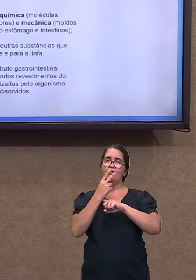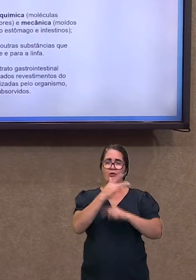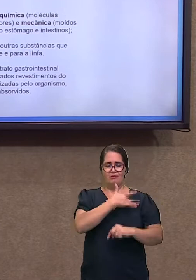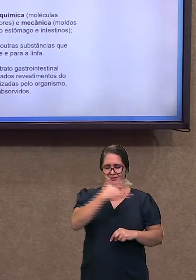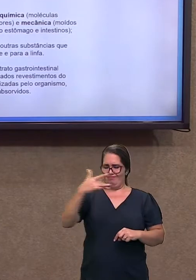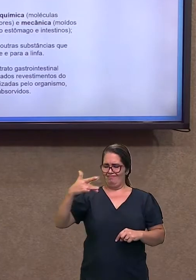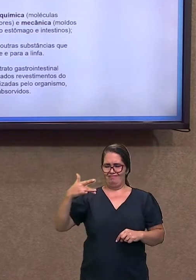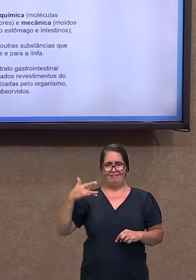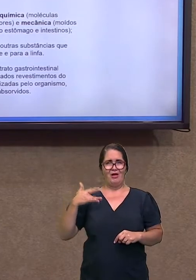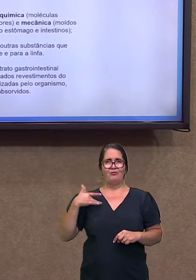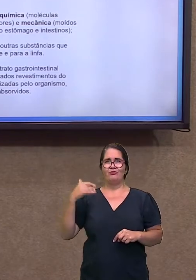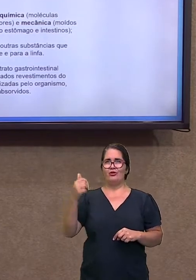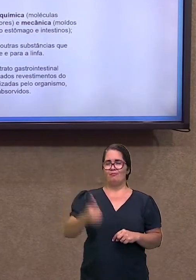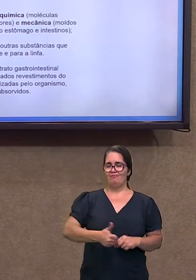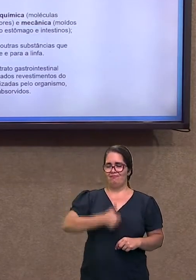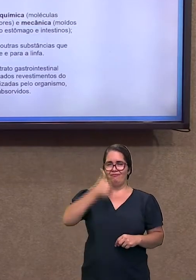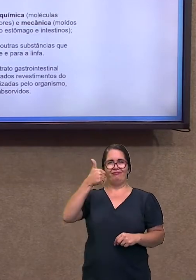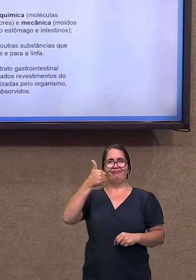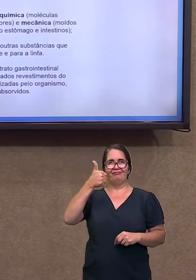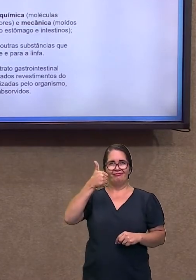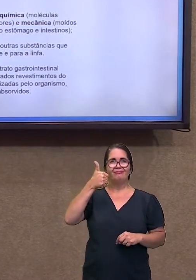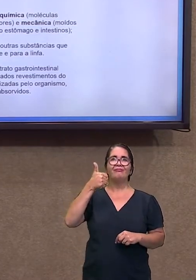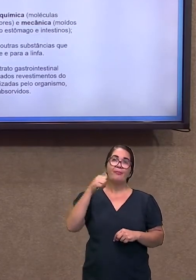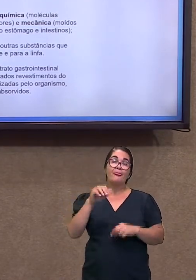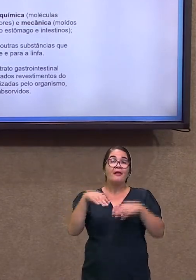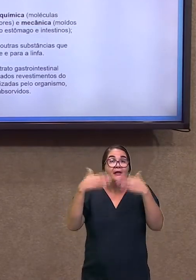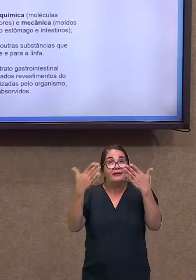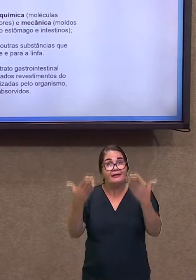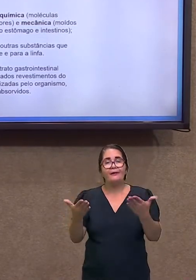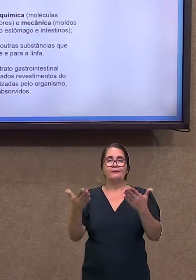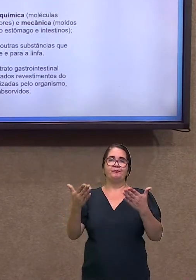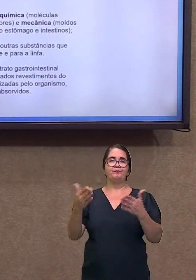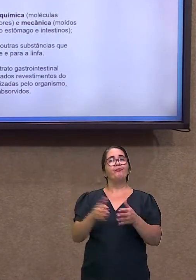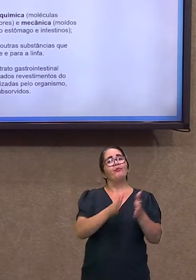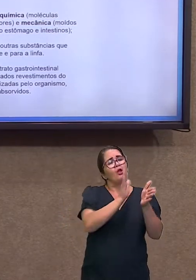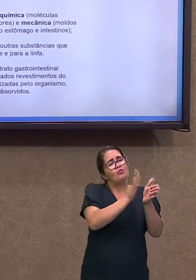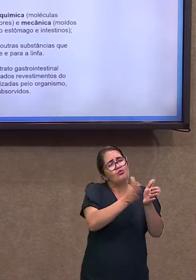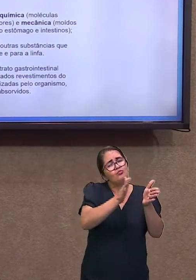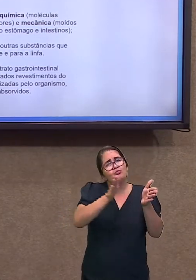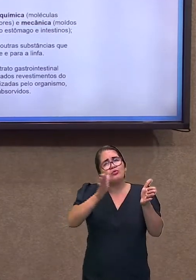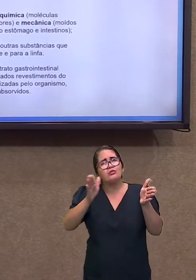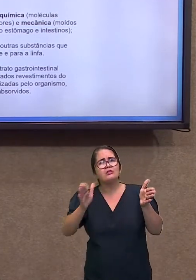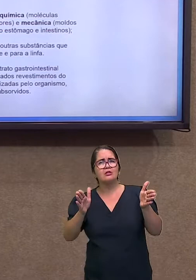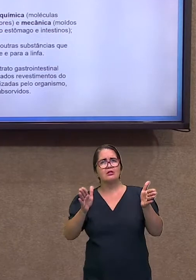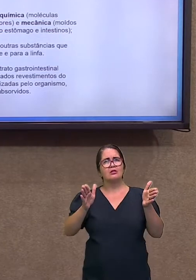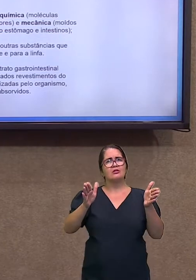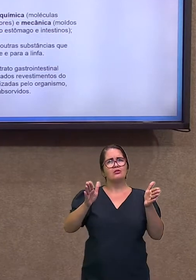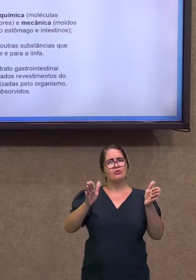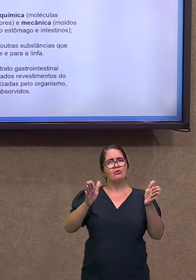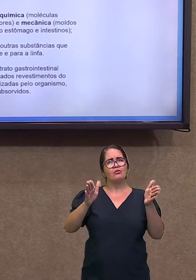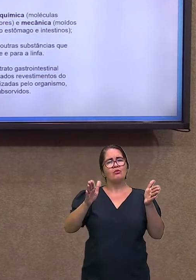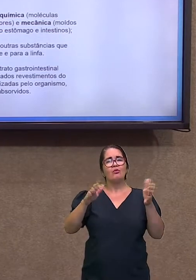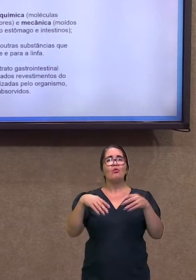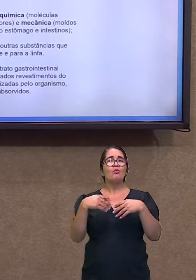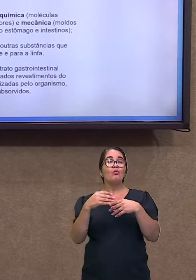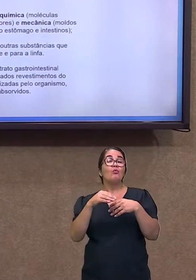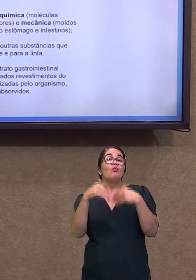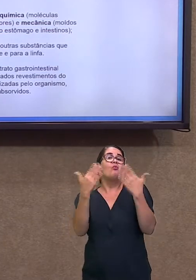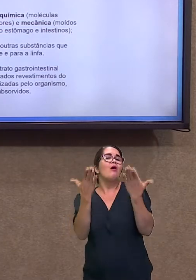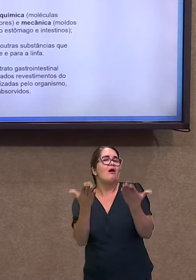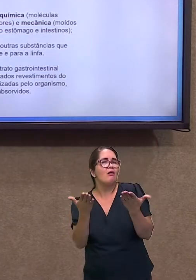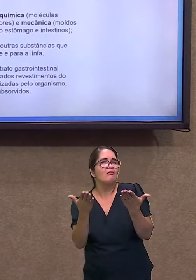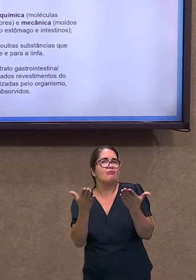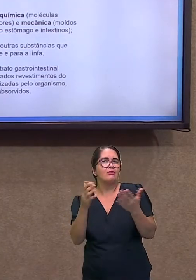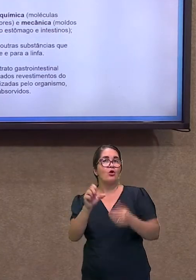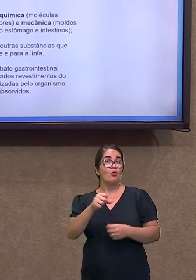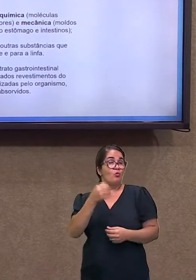como que isso tudo, quais são os processos e qual a função de cada processo? Tudo começa na boca. Quando